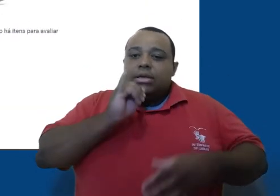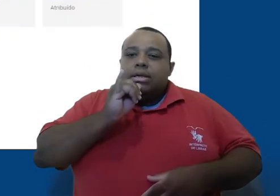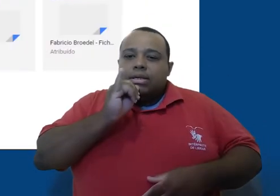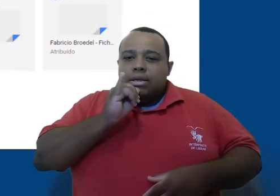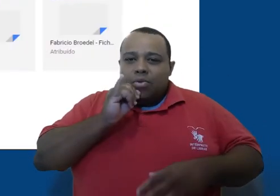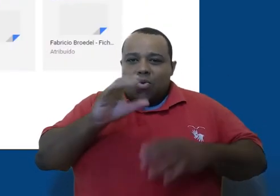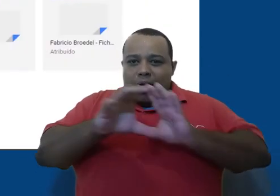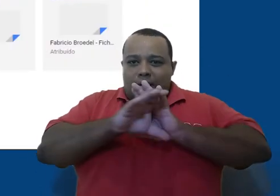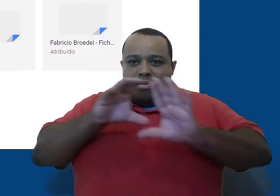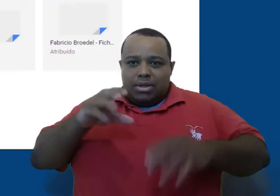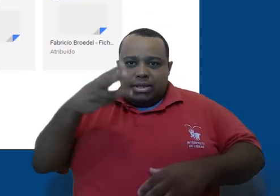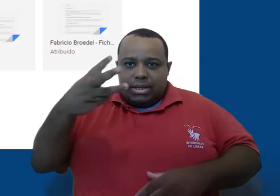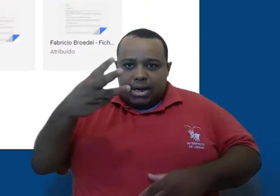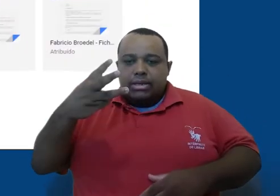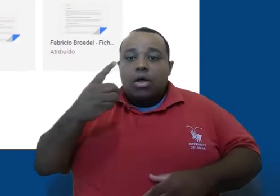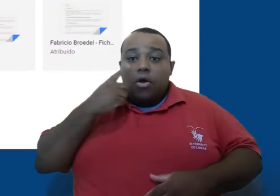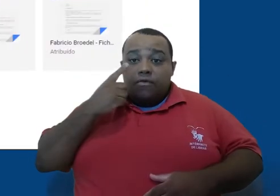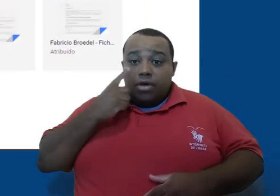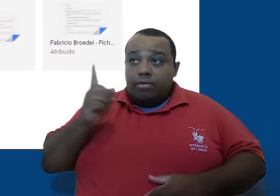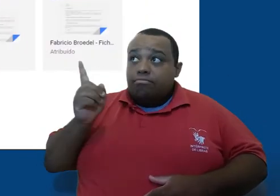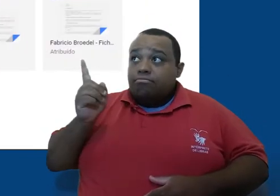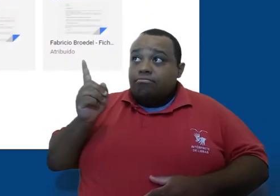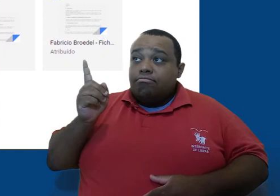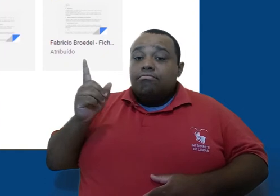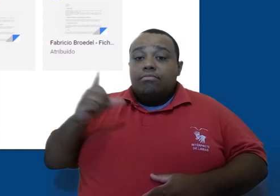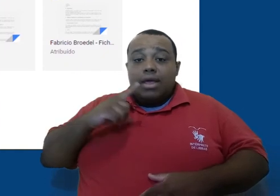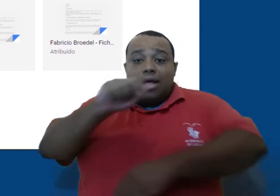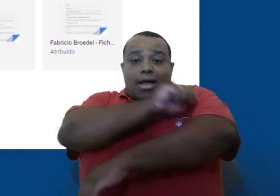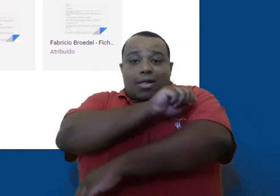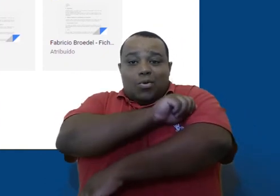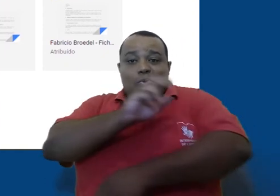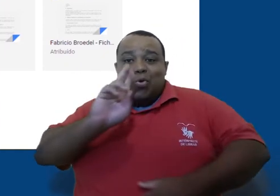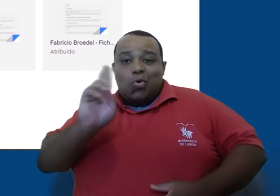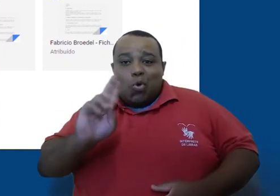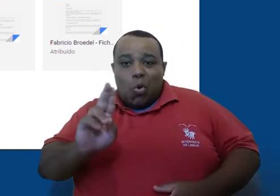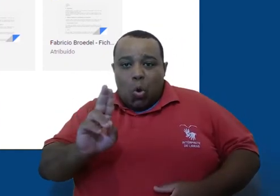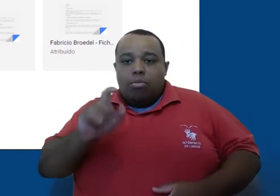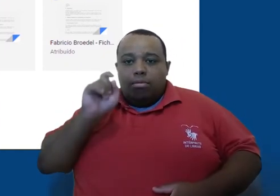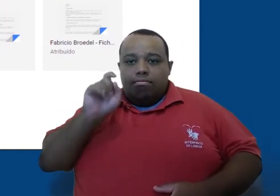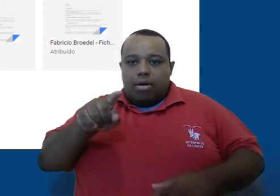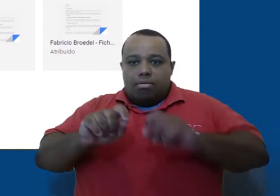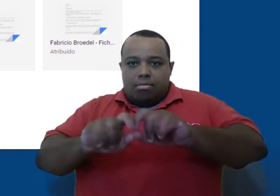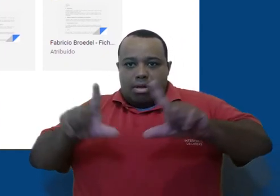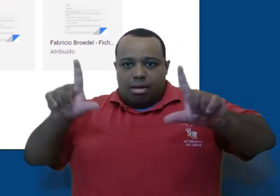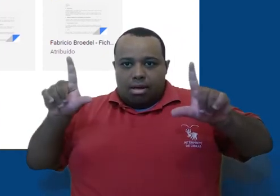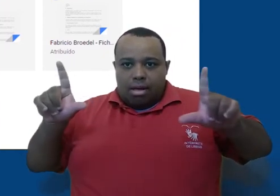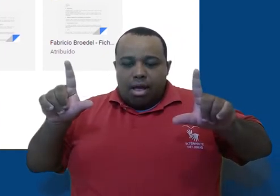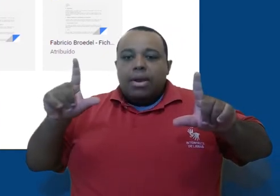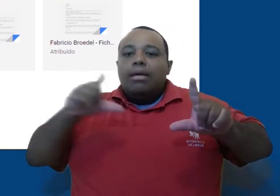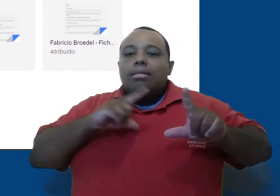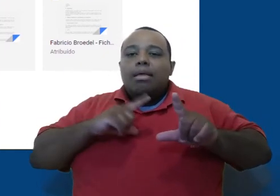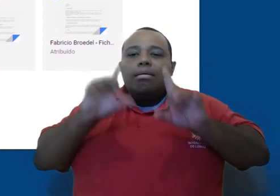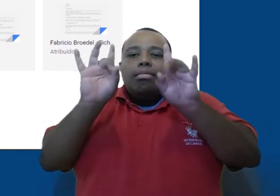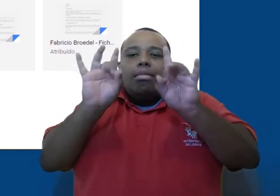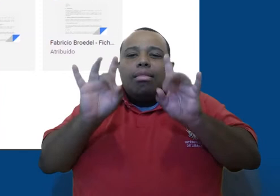entrar em primeiro na minha atividade de fichamento do capítulo 3 para ver histórico de envios Precisamos ficar no nome do aluno na lista à esquerda